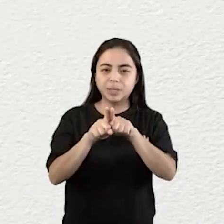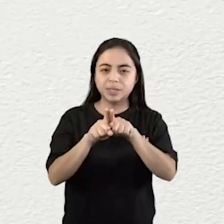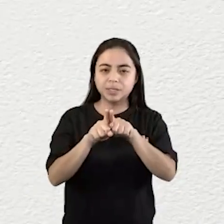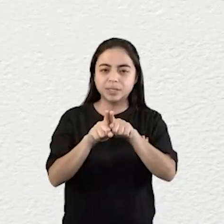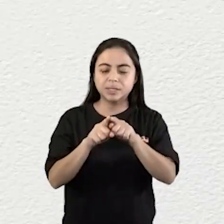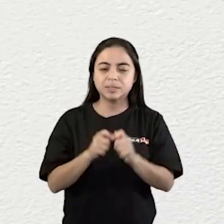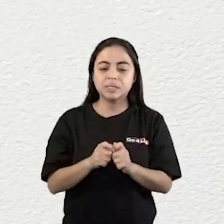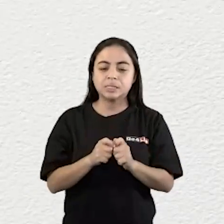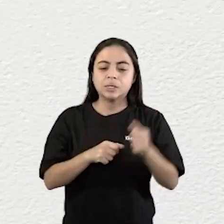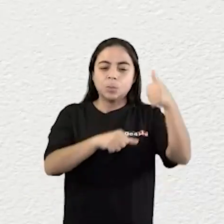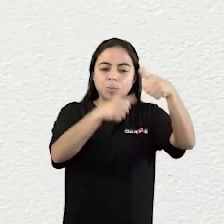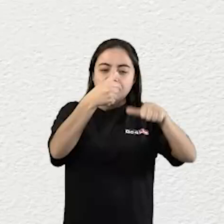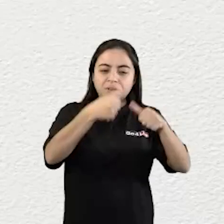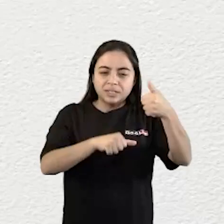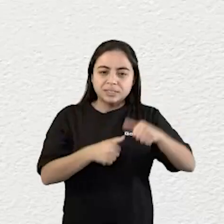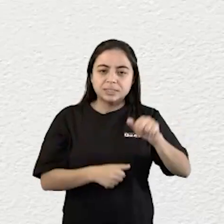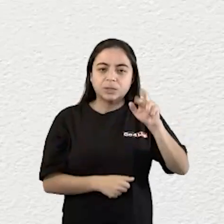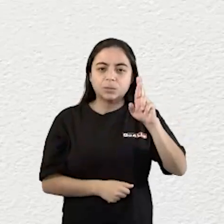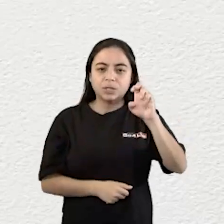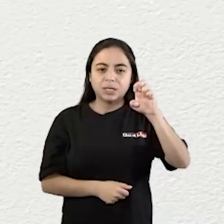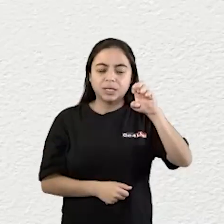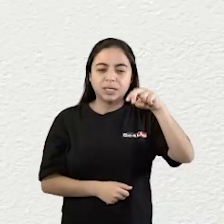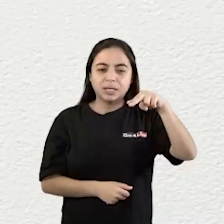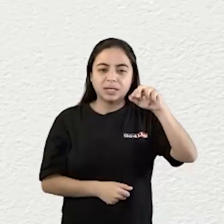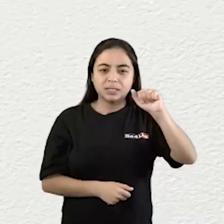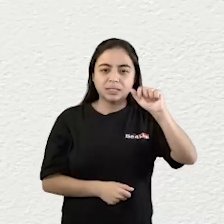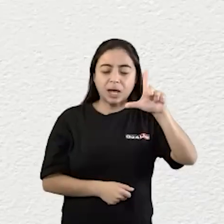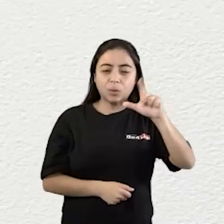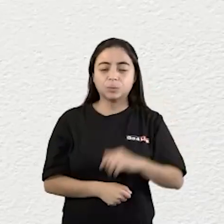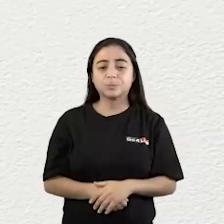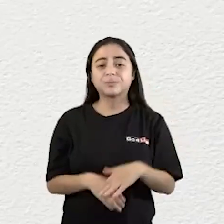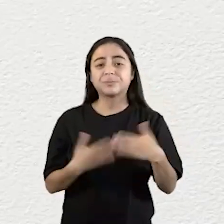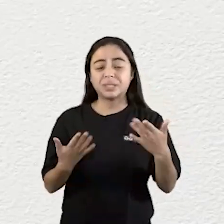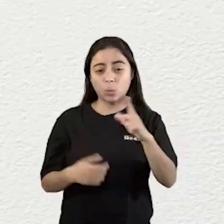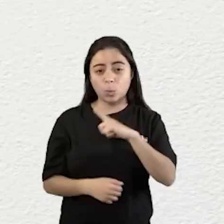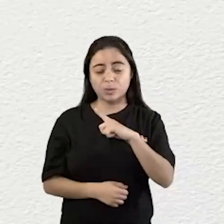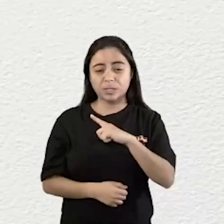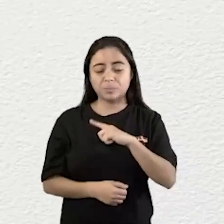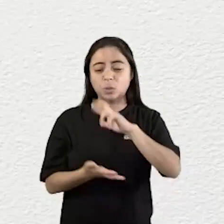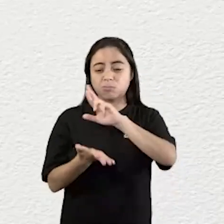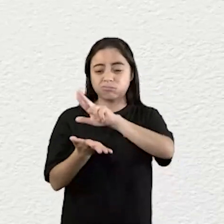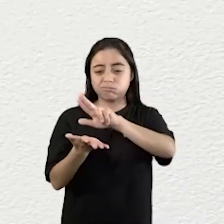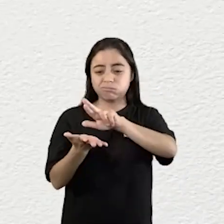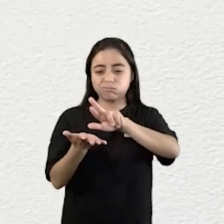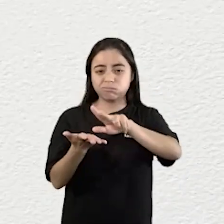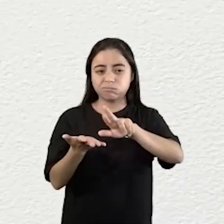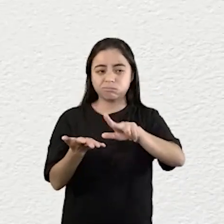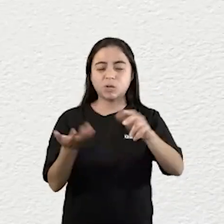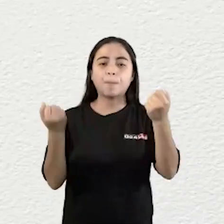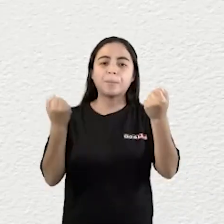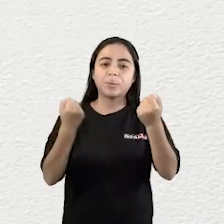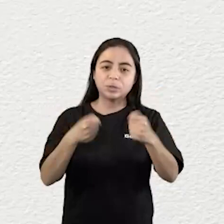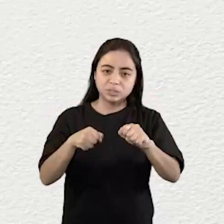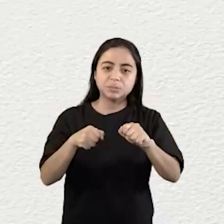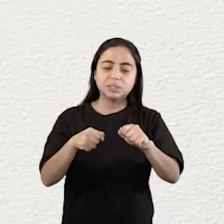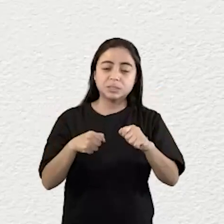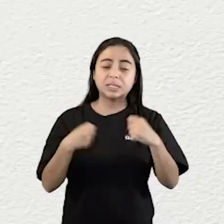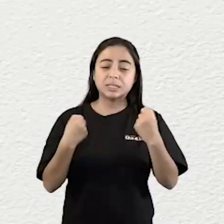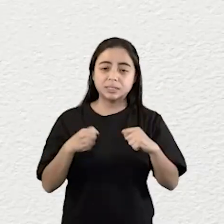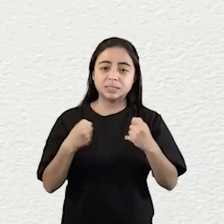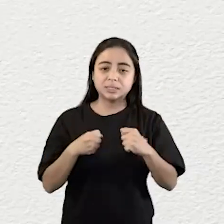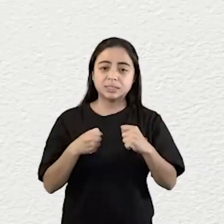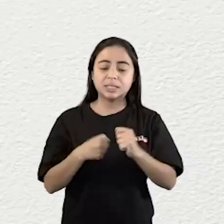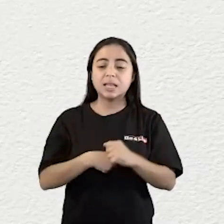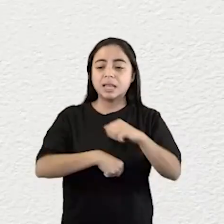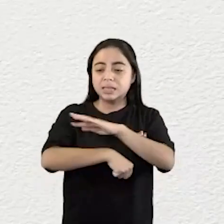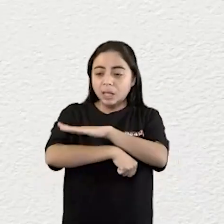perfil renal para eles. Então, gente, nós temos várias possibilidades necessárias na